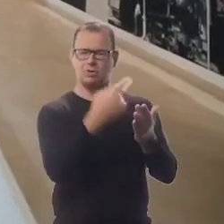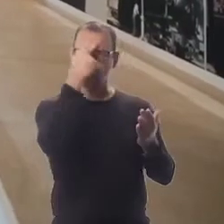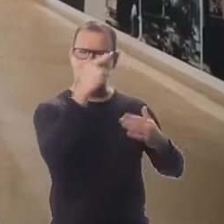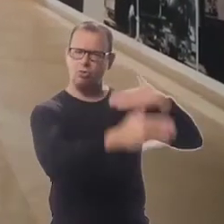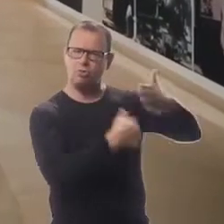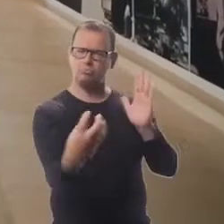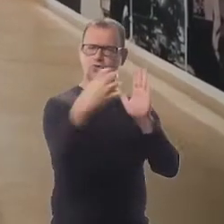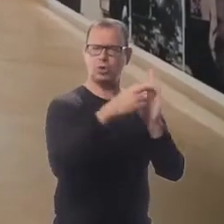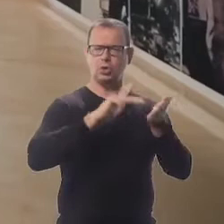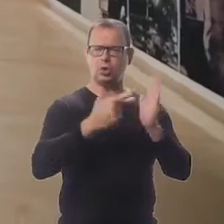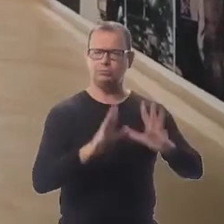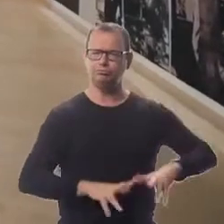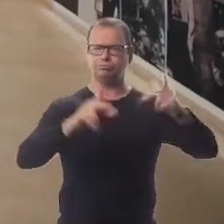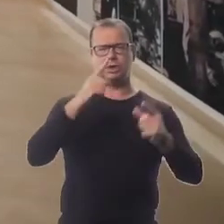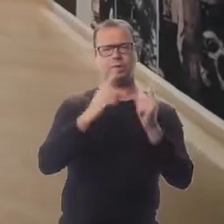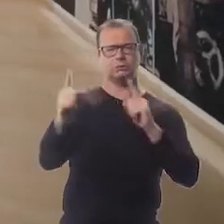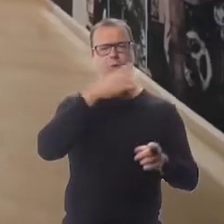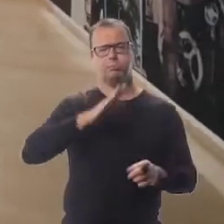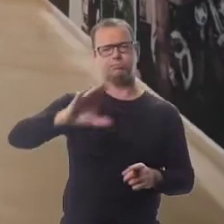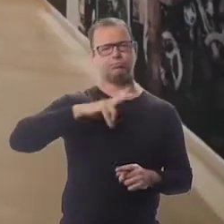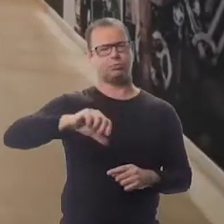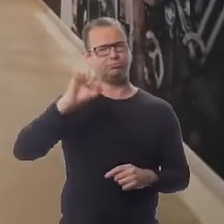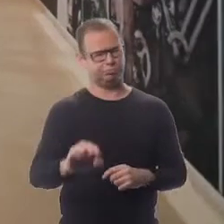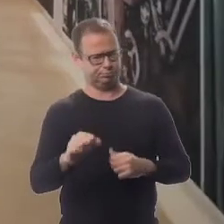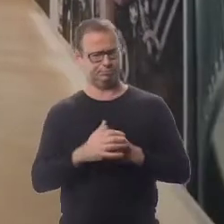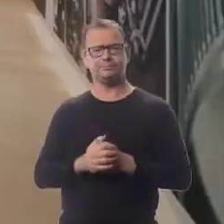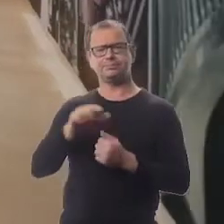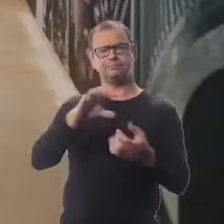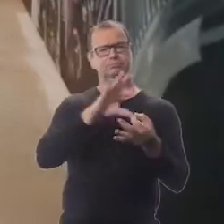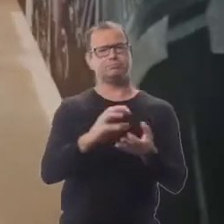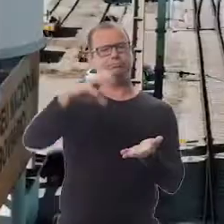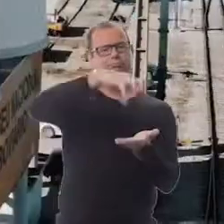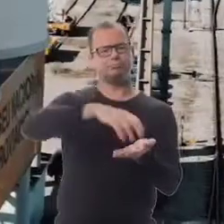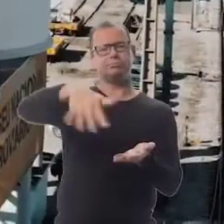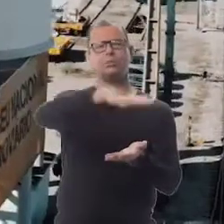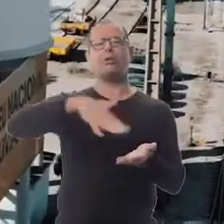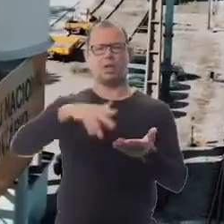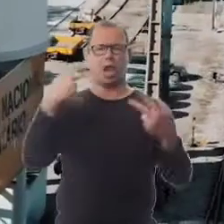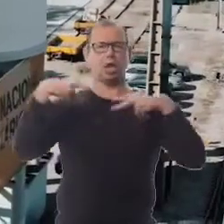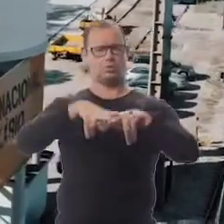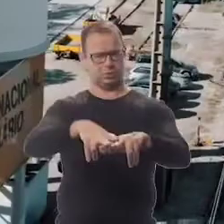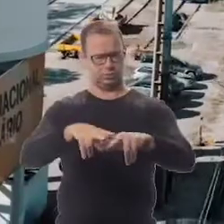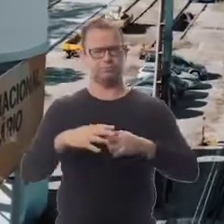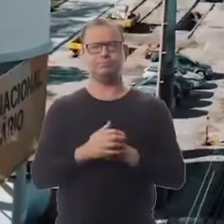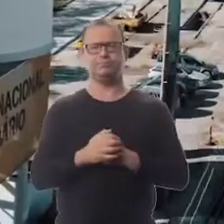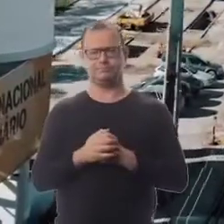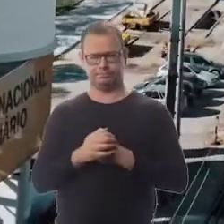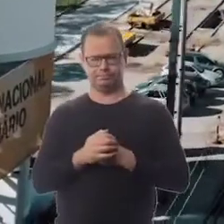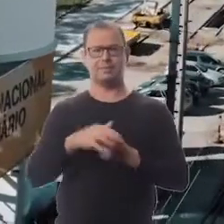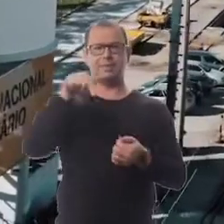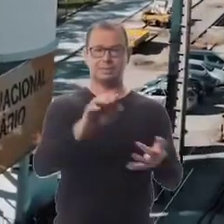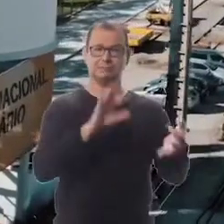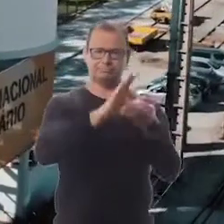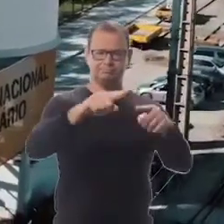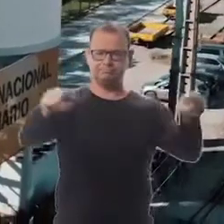histórico, simbólico e tecnológico do transporte ferroviário em Portugal. Instalado no Complexo Ferroviário do